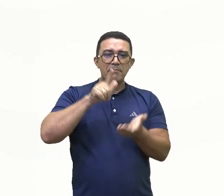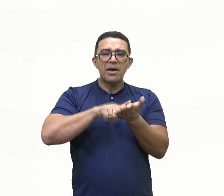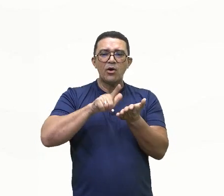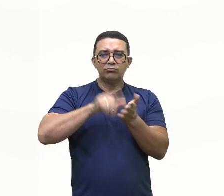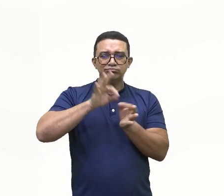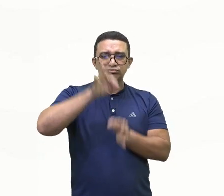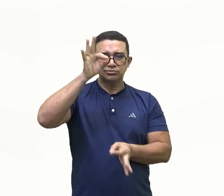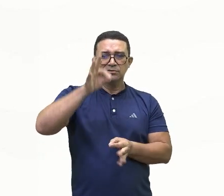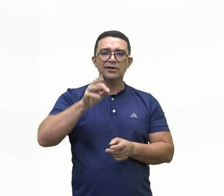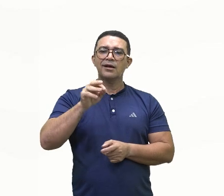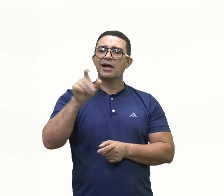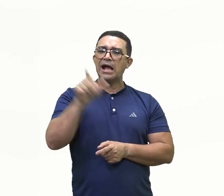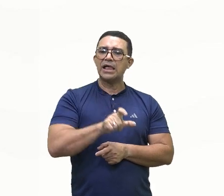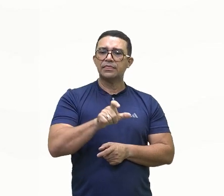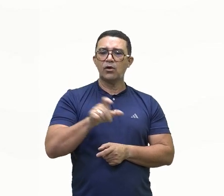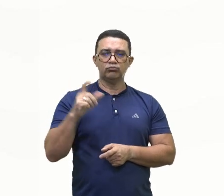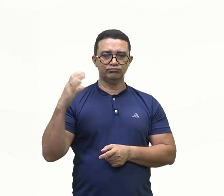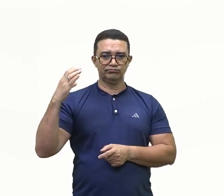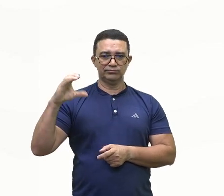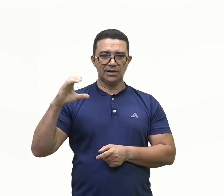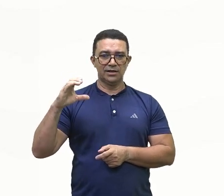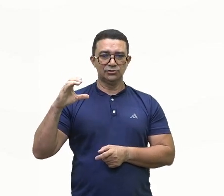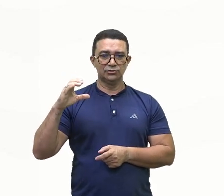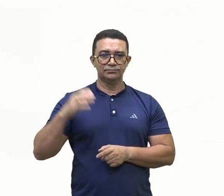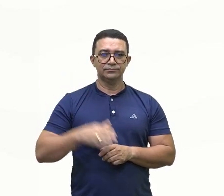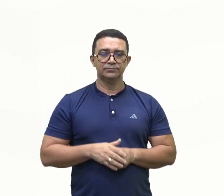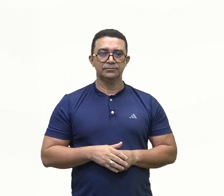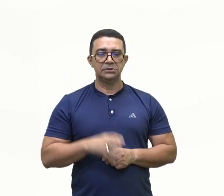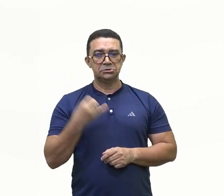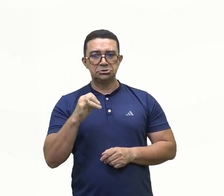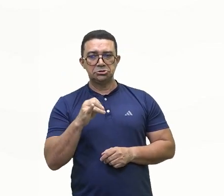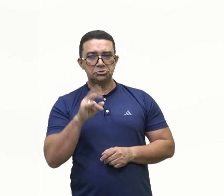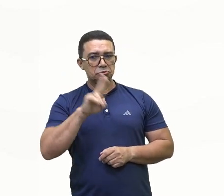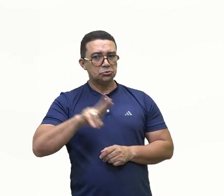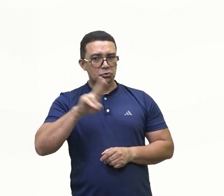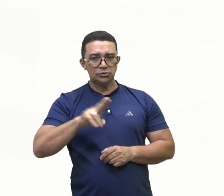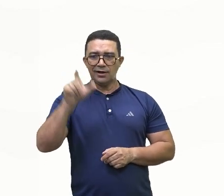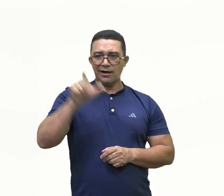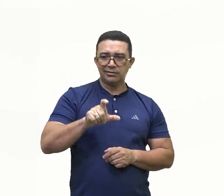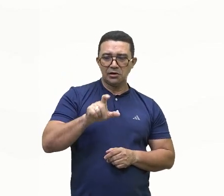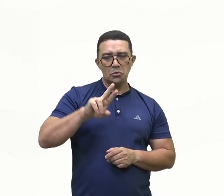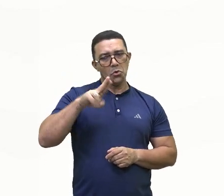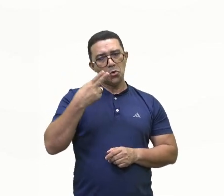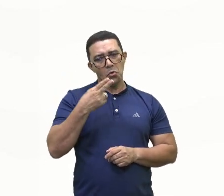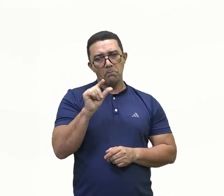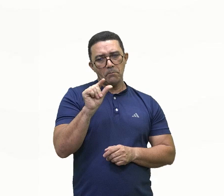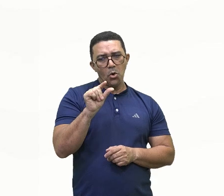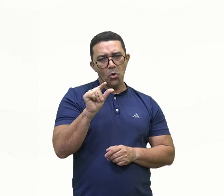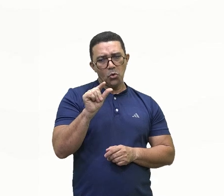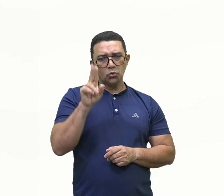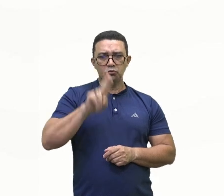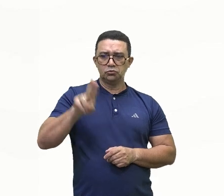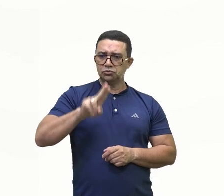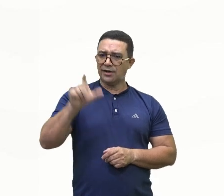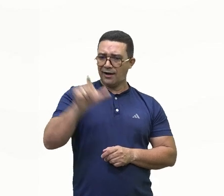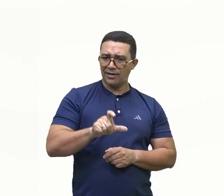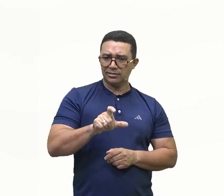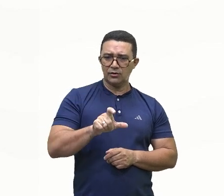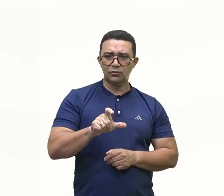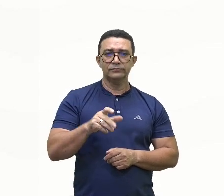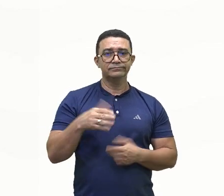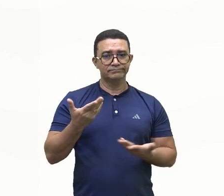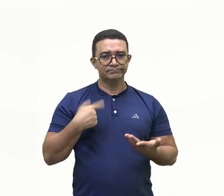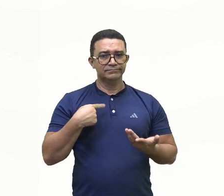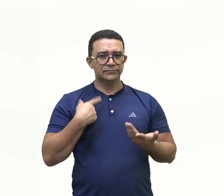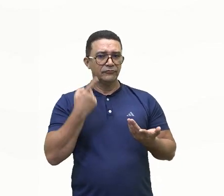crédito. E mesmo que você não utilize cartão ou utilize pouco cartão, você vai diferenciar aqui